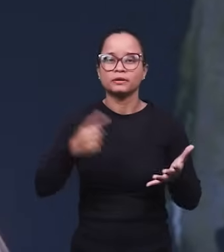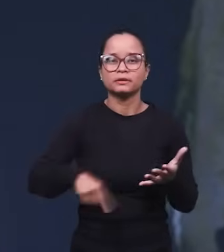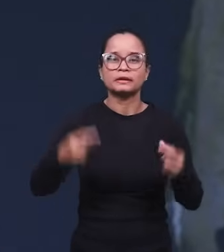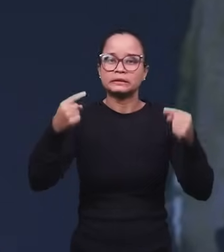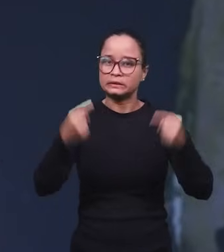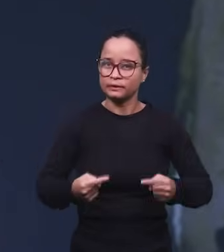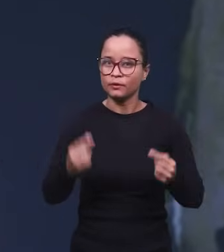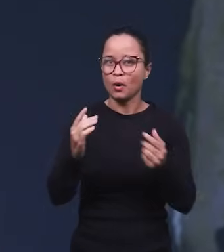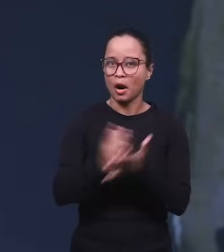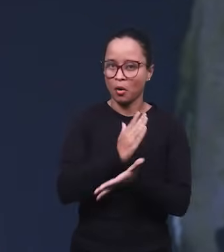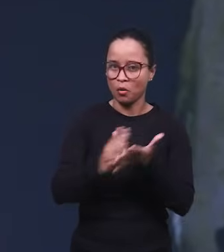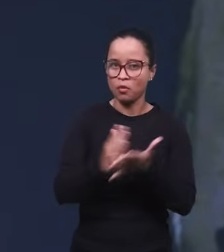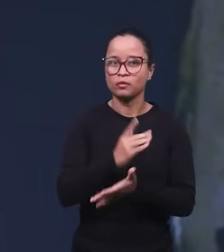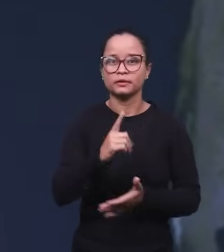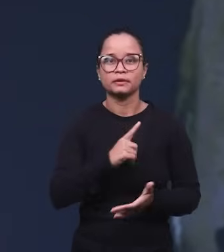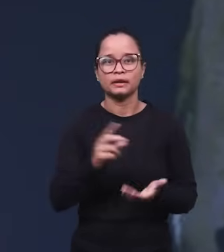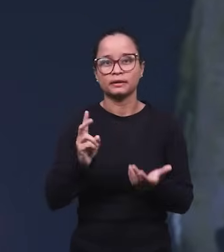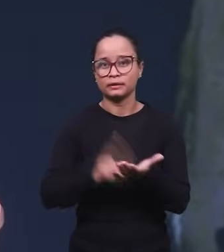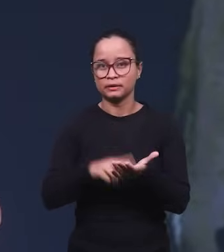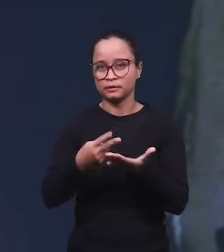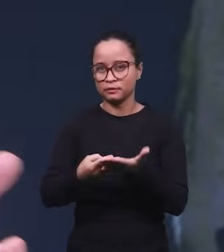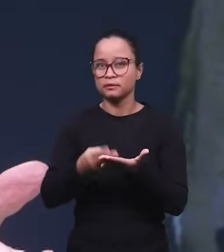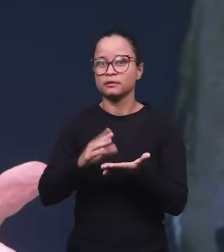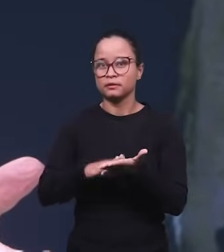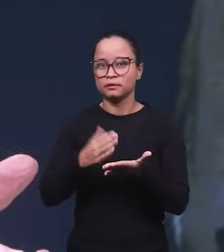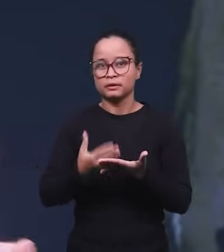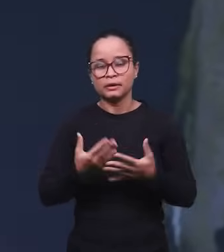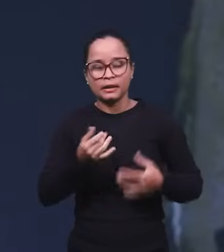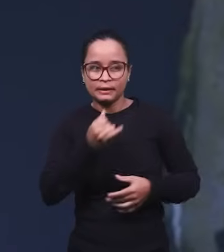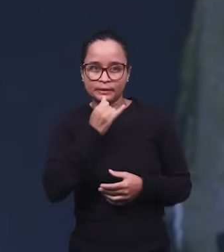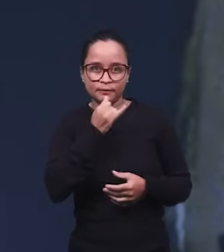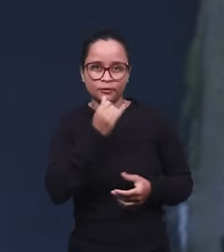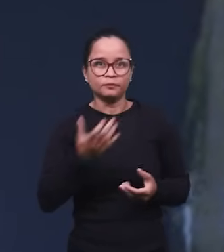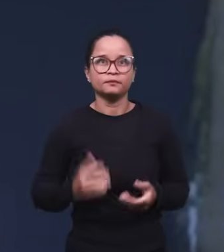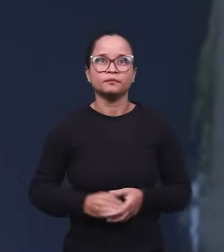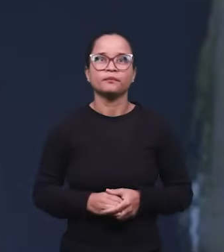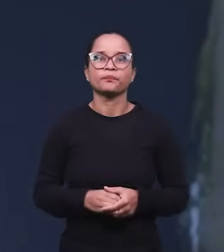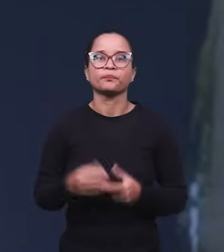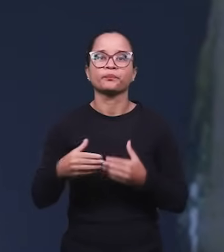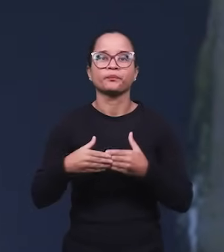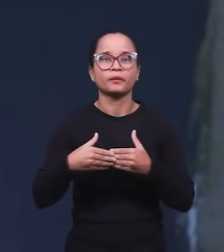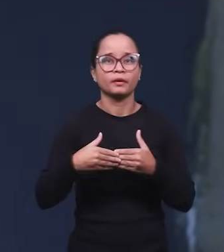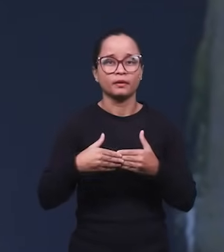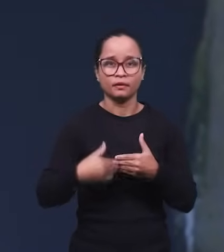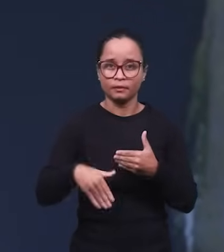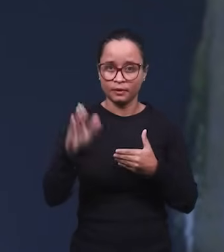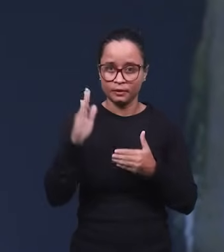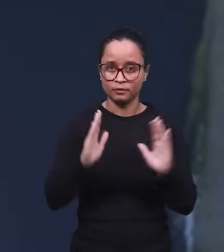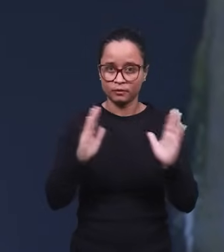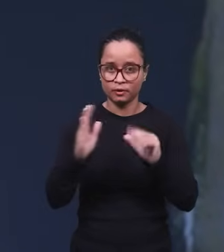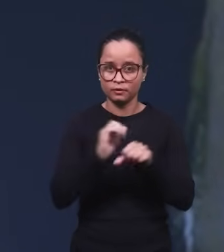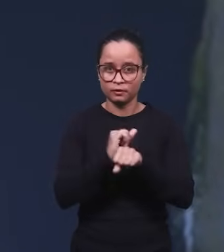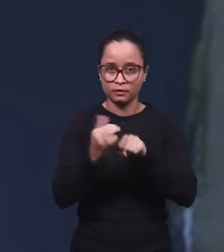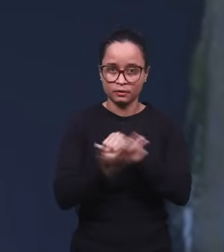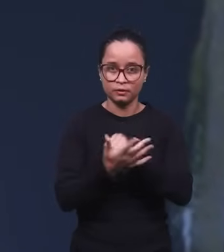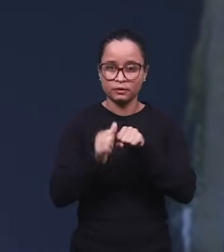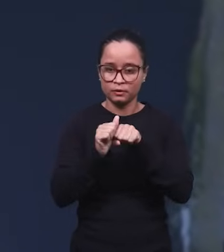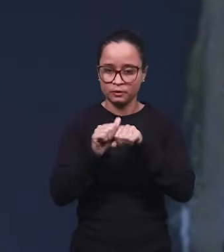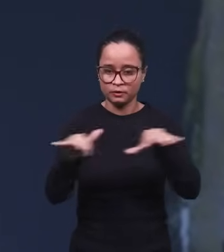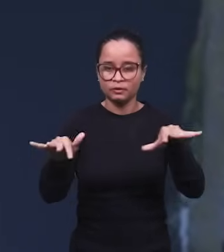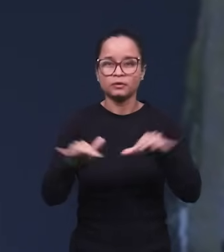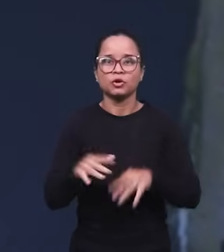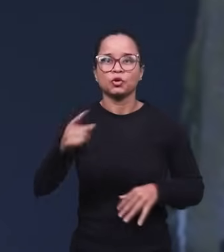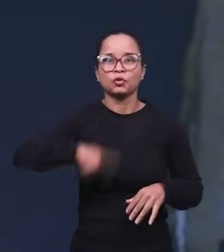estamos enfrentando ainda alguns desafios das traduções. Por exemplo, é o caso que, a partir do período da